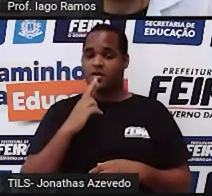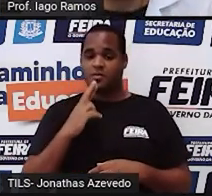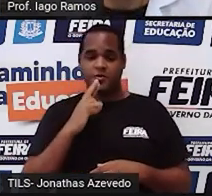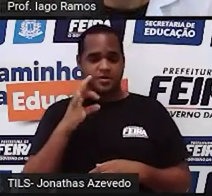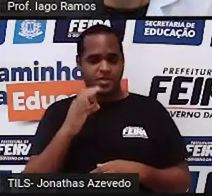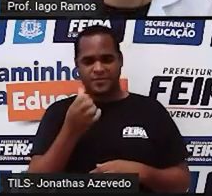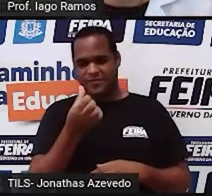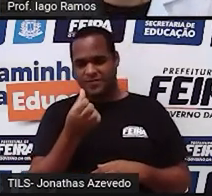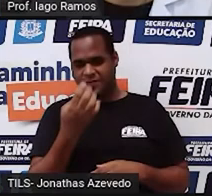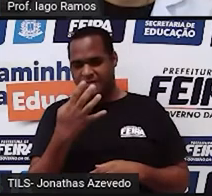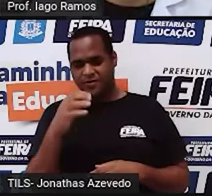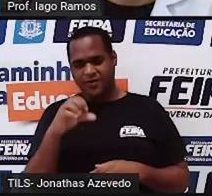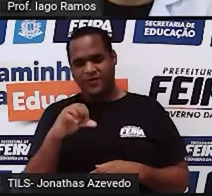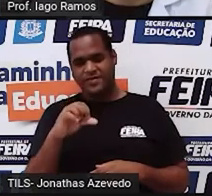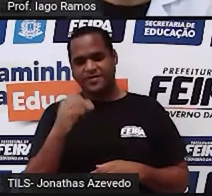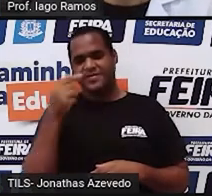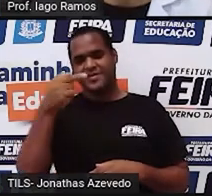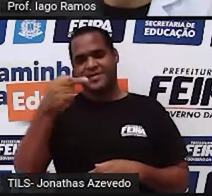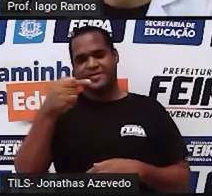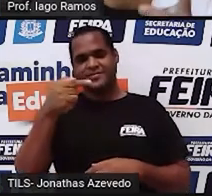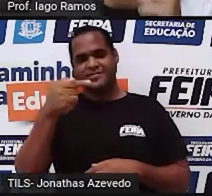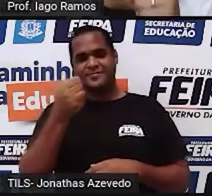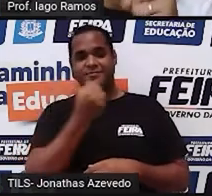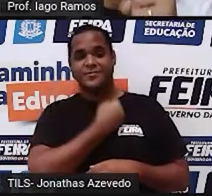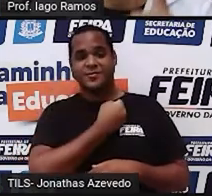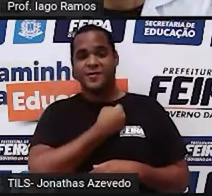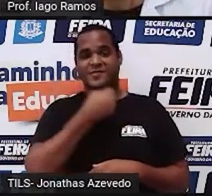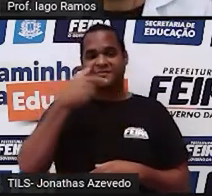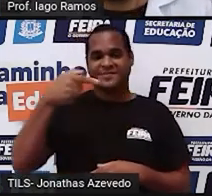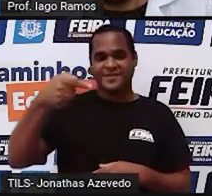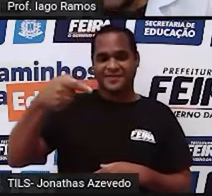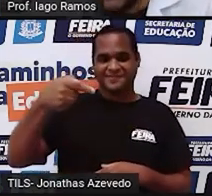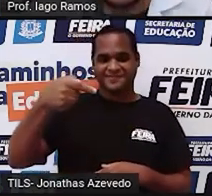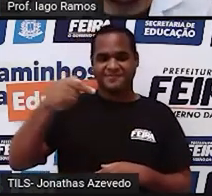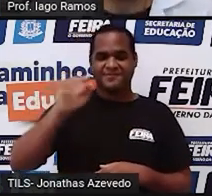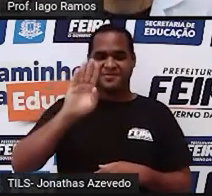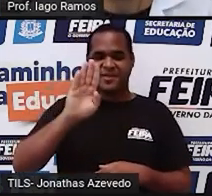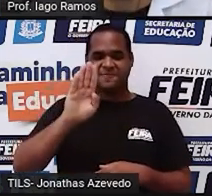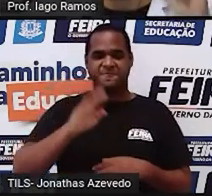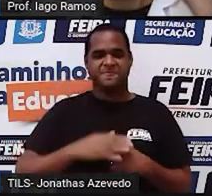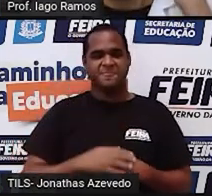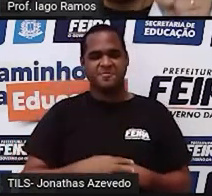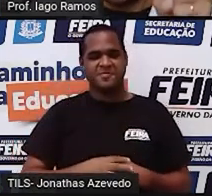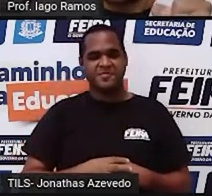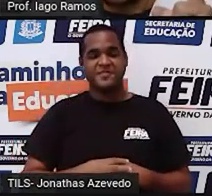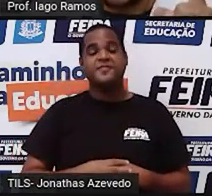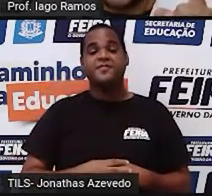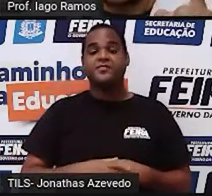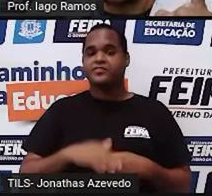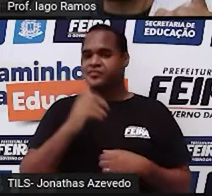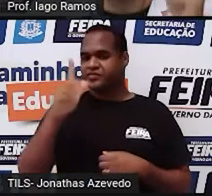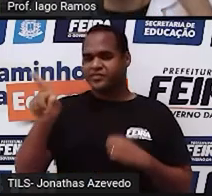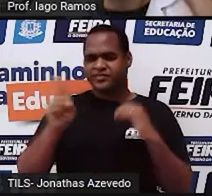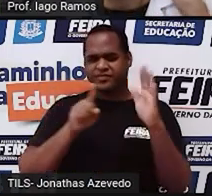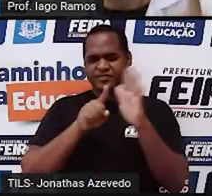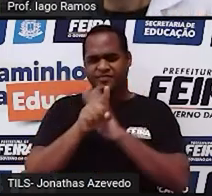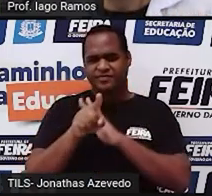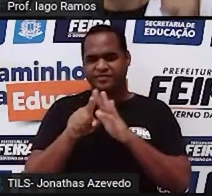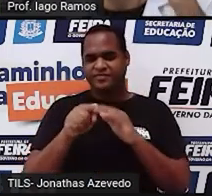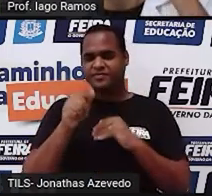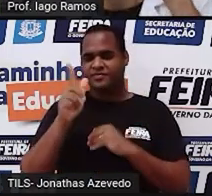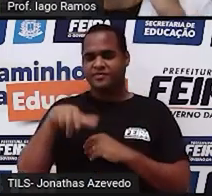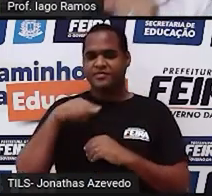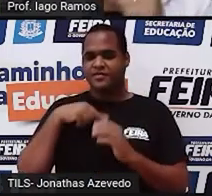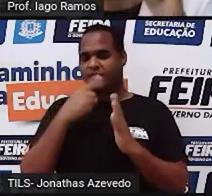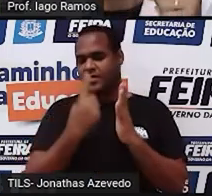dá 49 a resposta correta tá ali ó letra B número 7 mais uma perguntinha